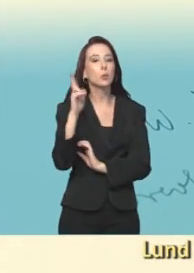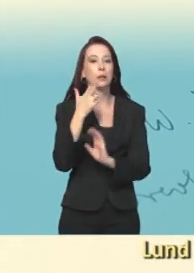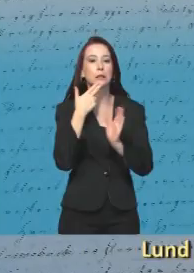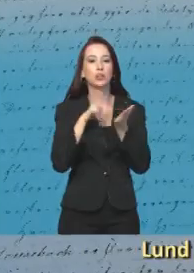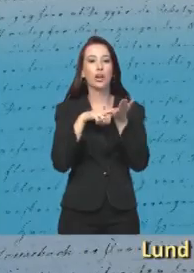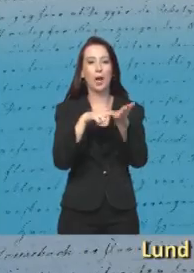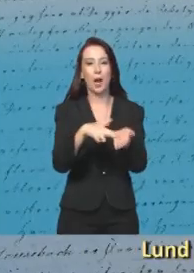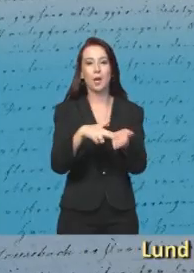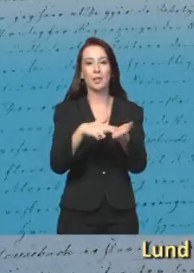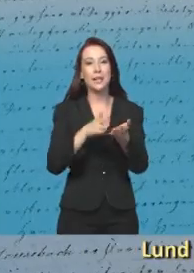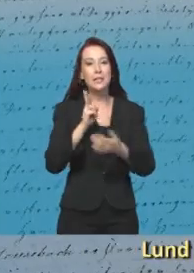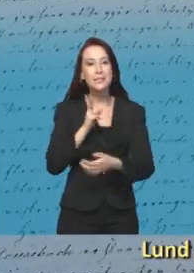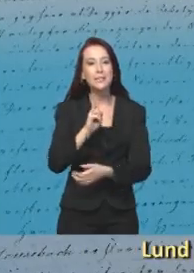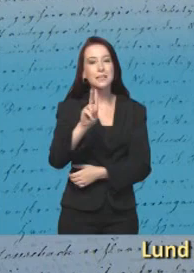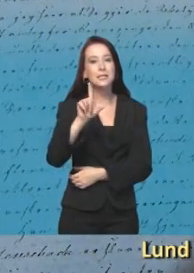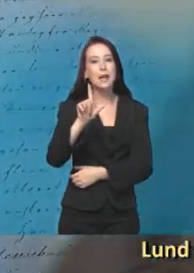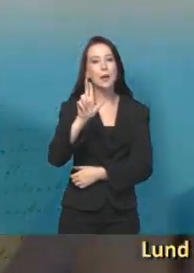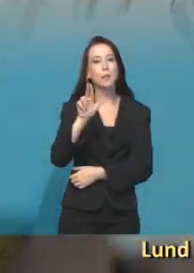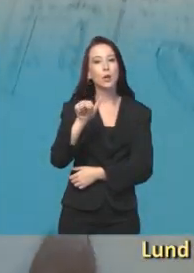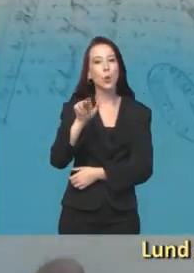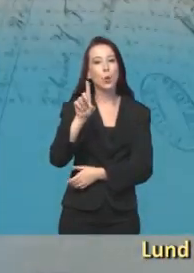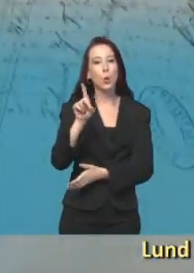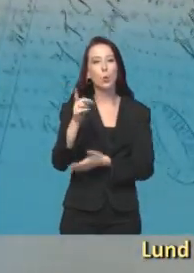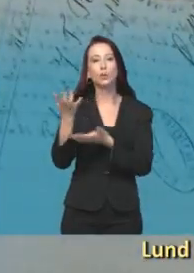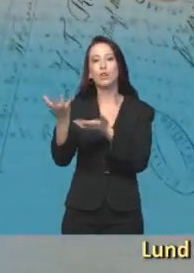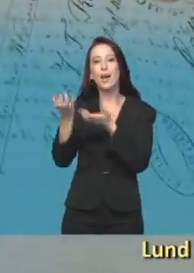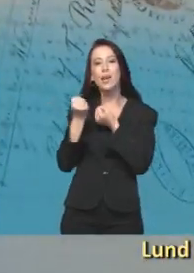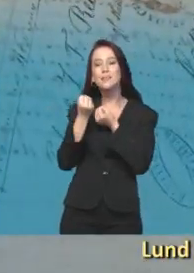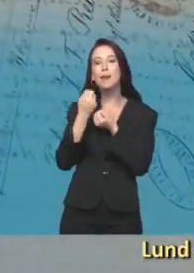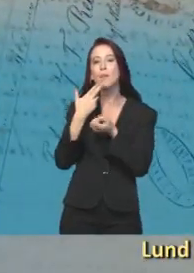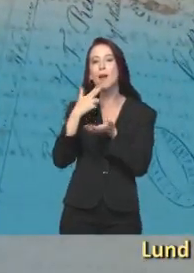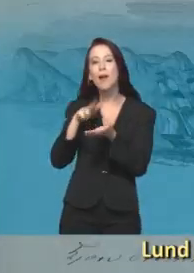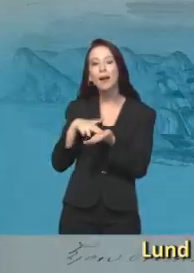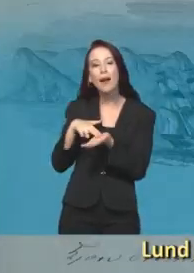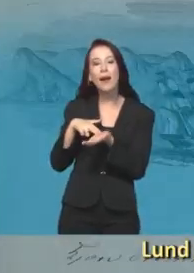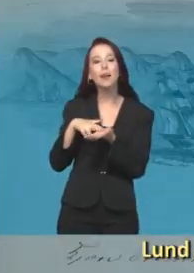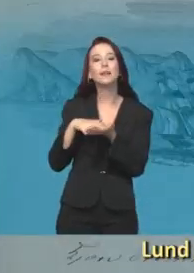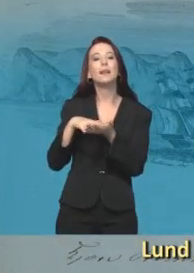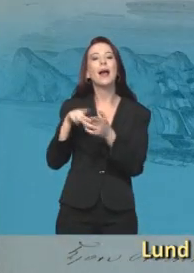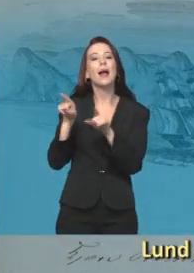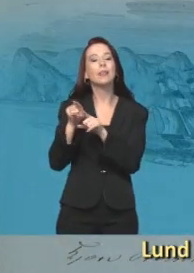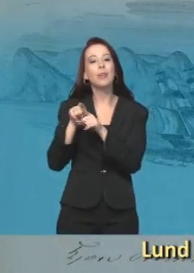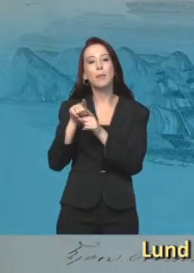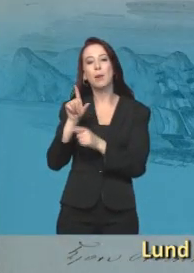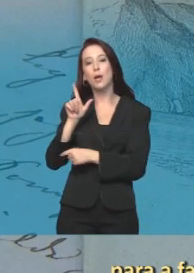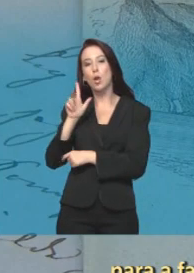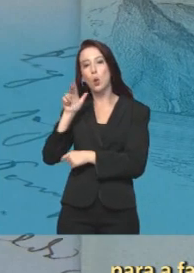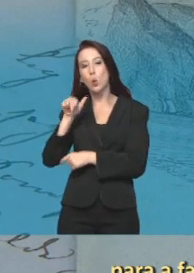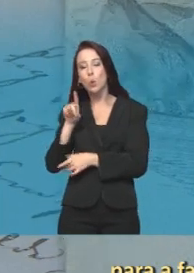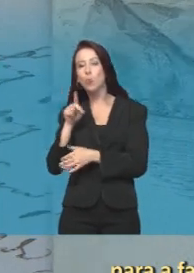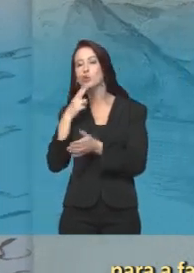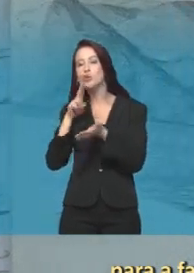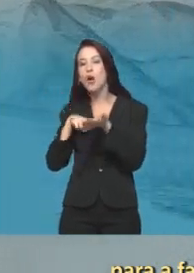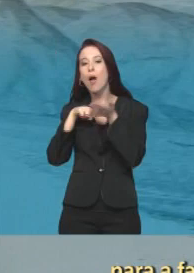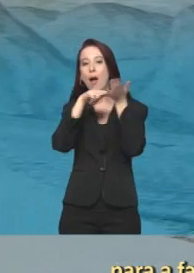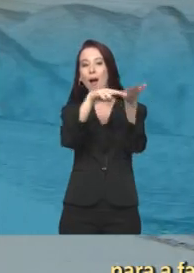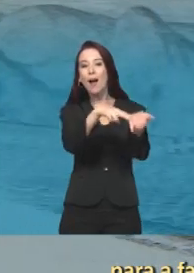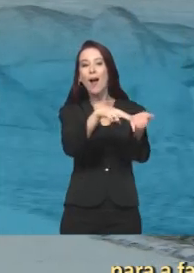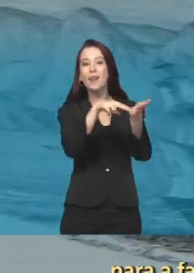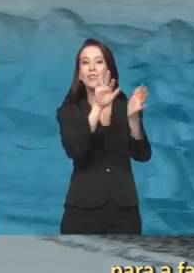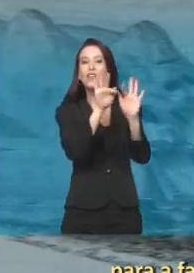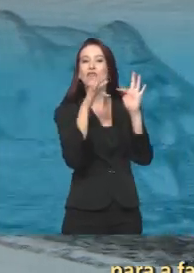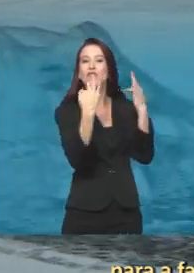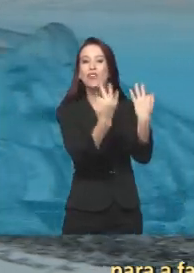guardava todas as cartas que ele recebia, todas as cartas que ele mandou para a família